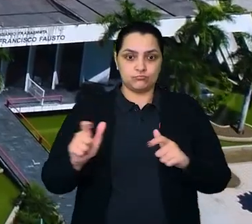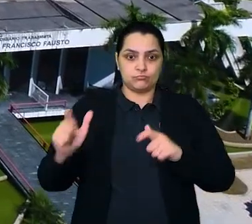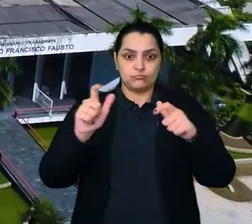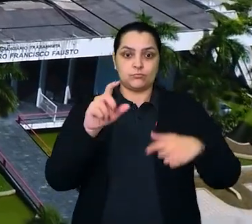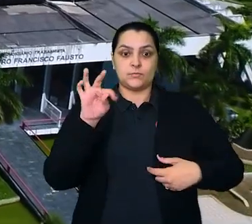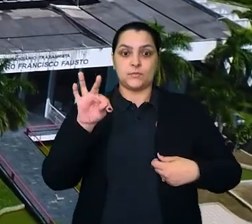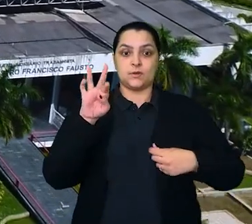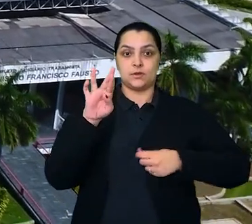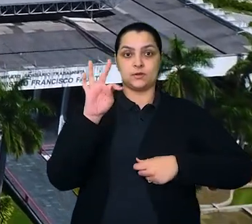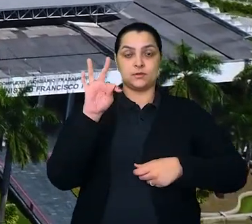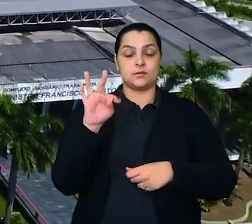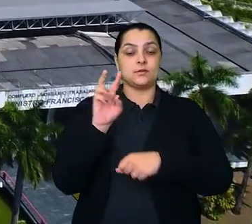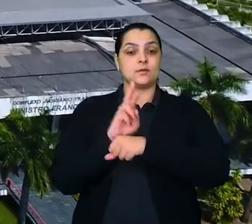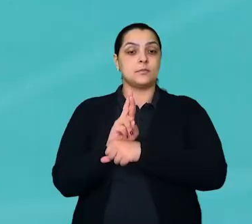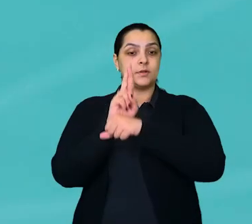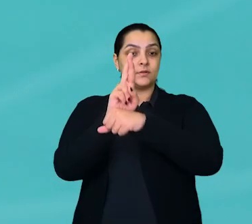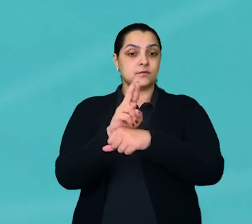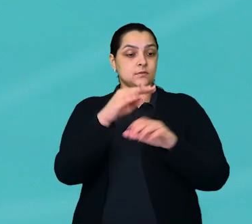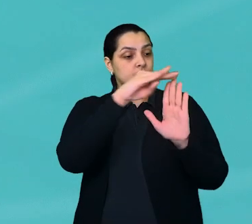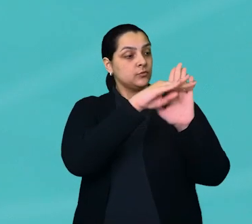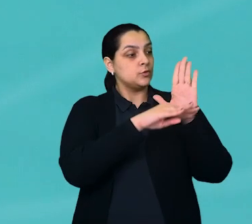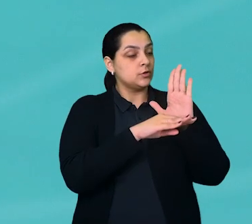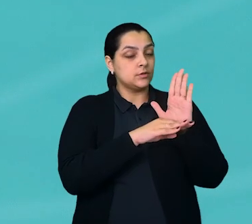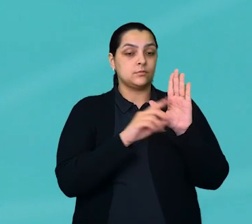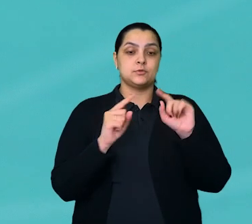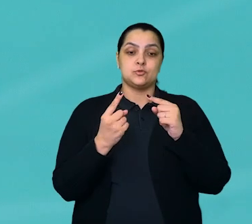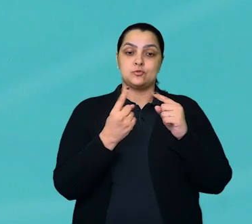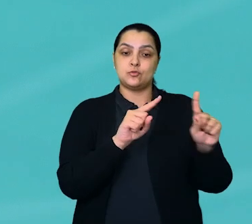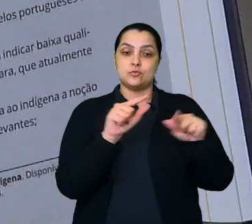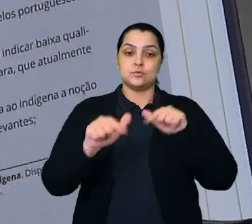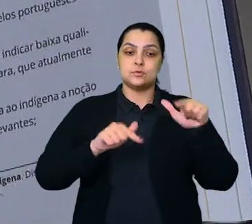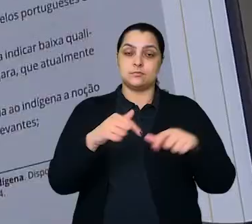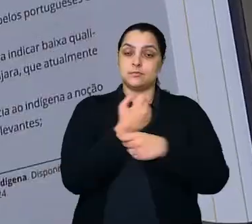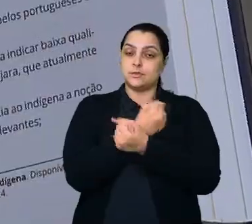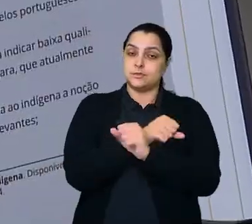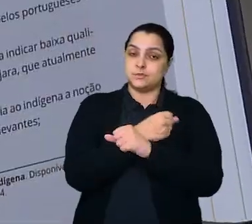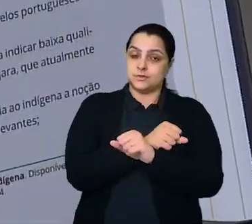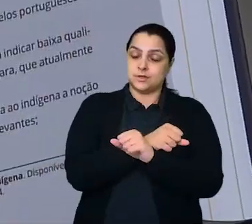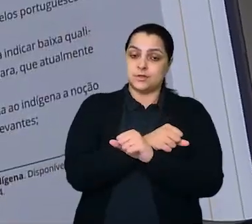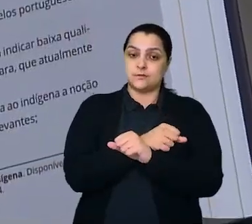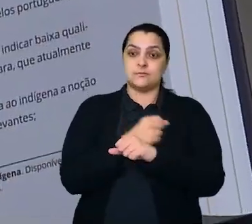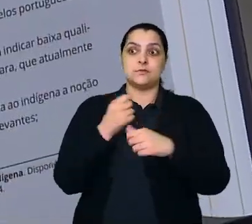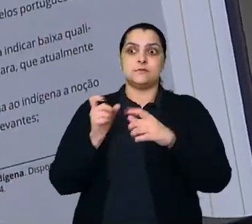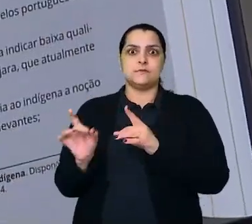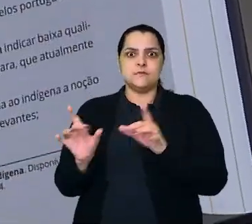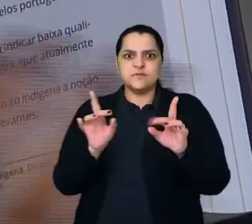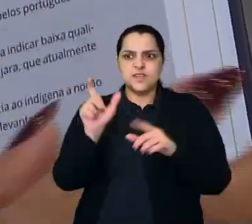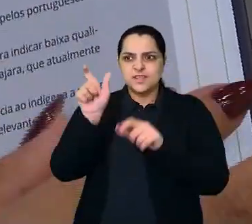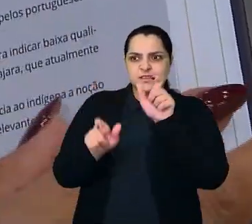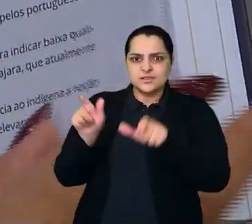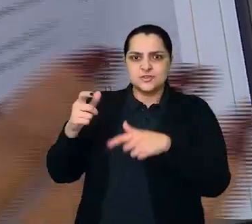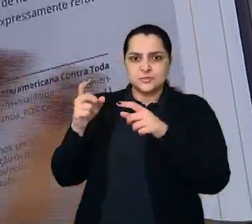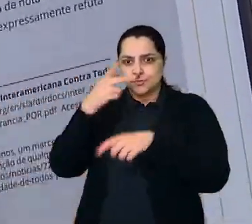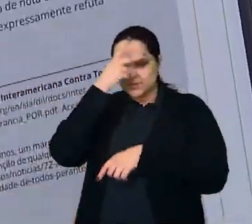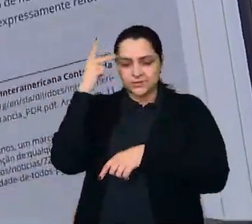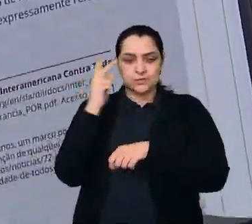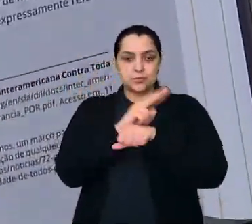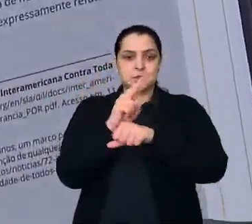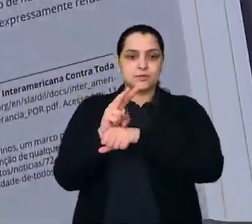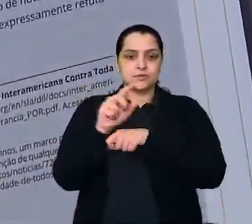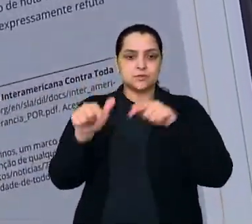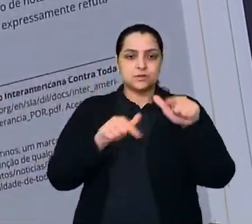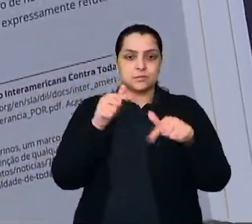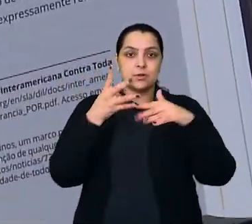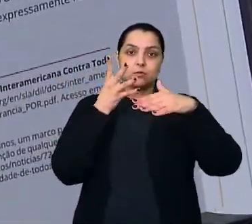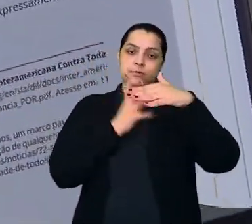cada TRT, representando os programas de enfrentamento ao trabalho escravo, ao tráfico de pessoas e de proteção ao trabalho